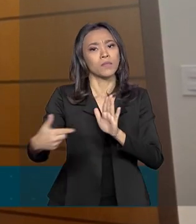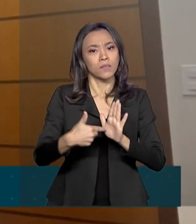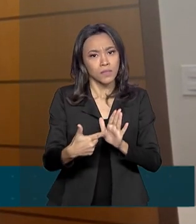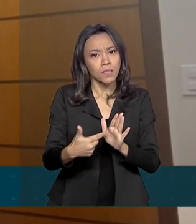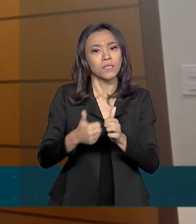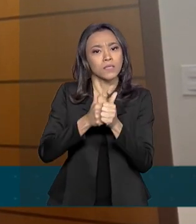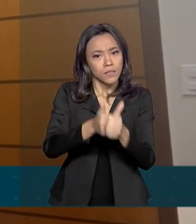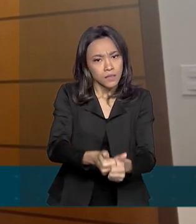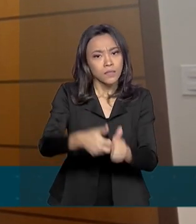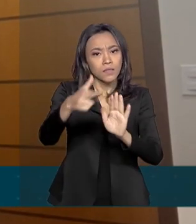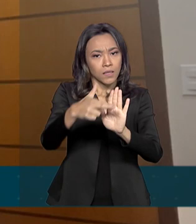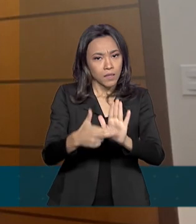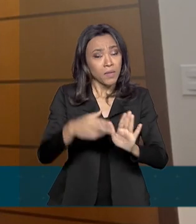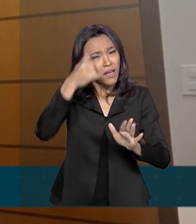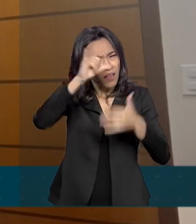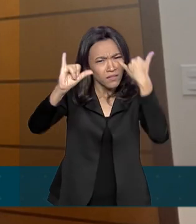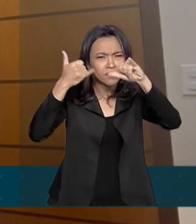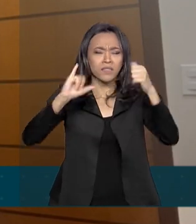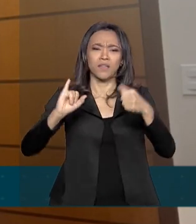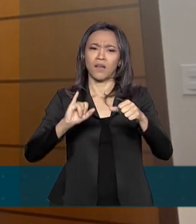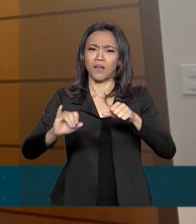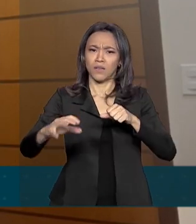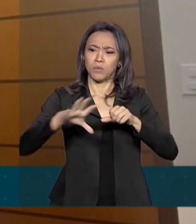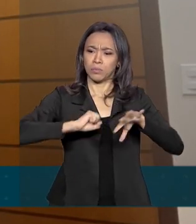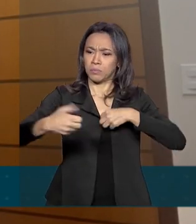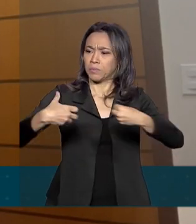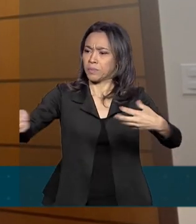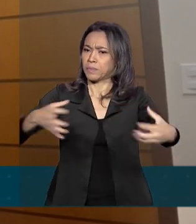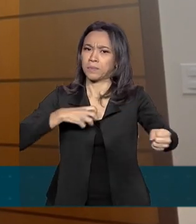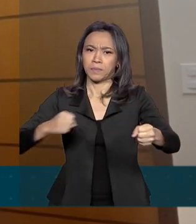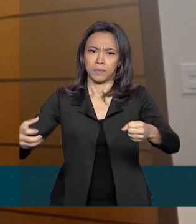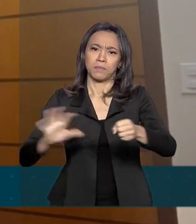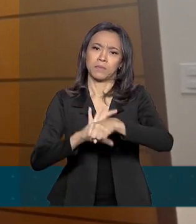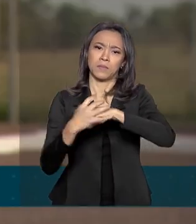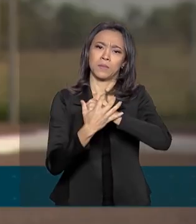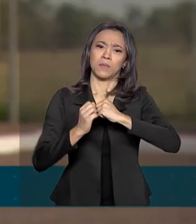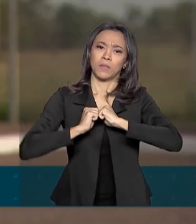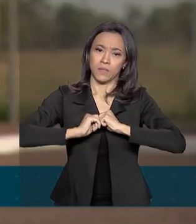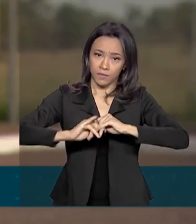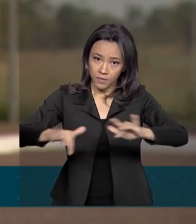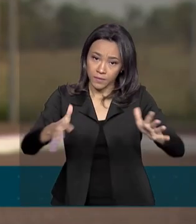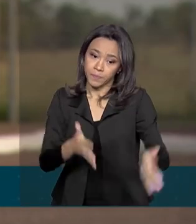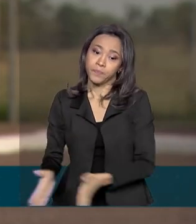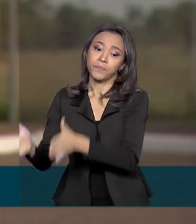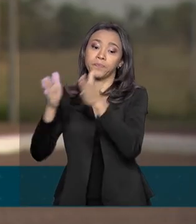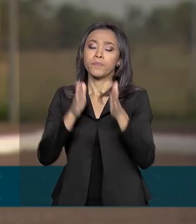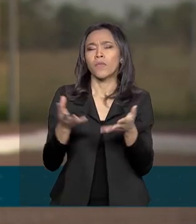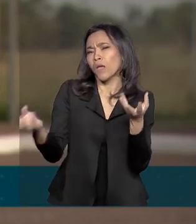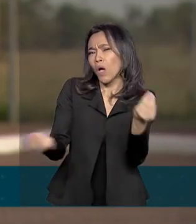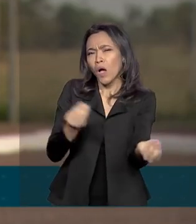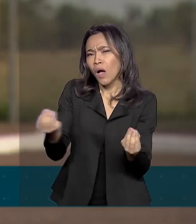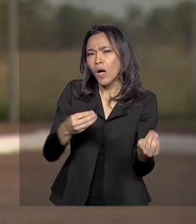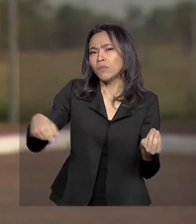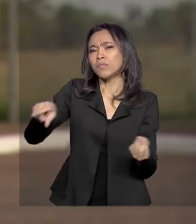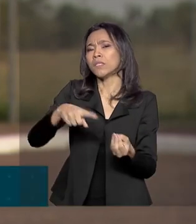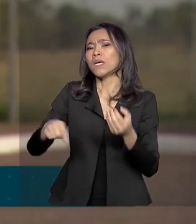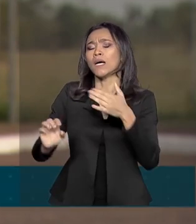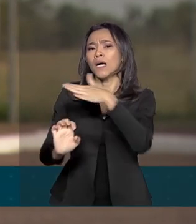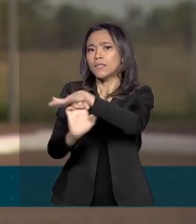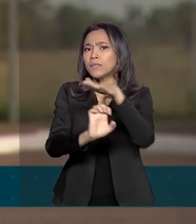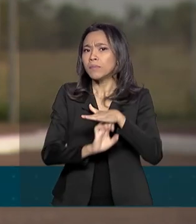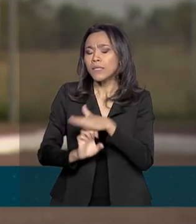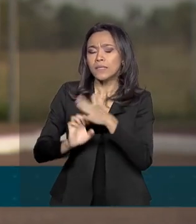as medidas de prevenção para evitar o contágio do Covid nesses ambientes de trabalho. E como a empresa deve agir em